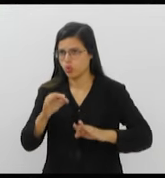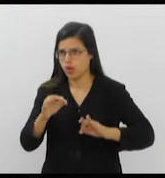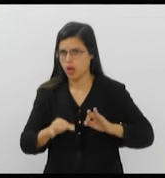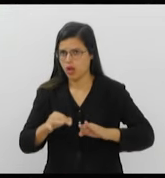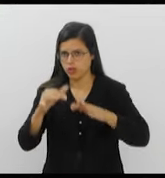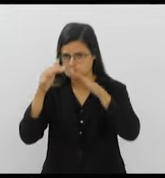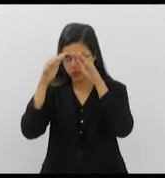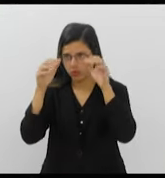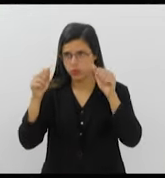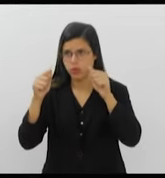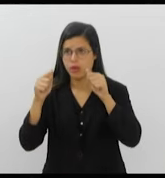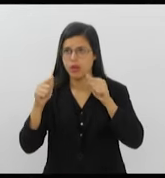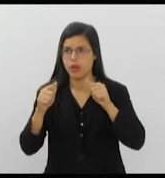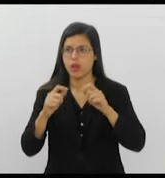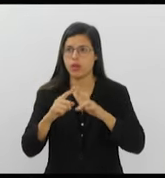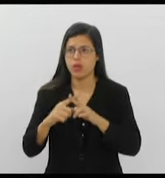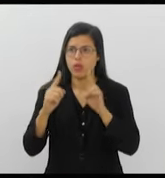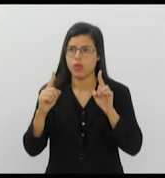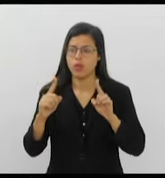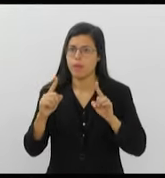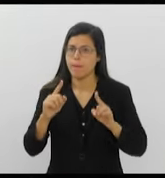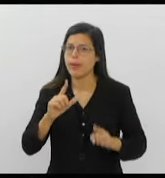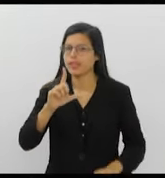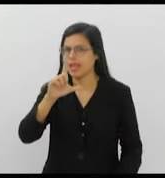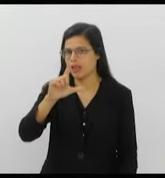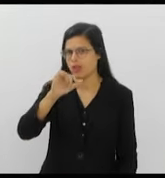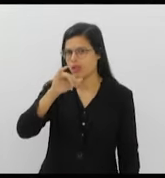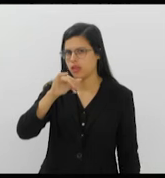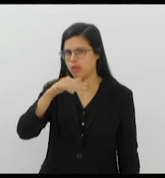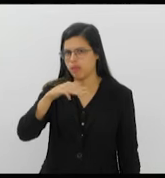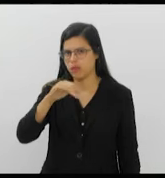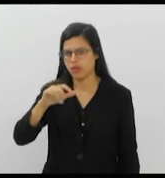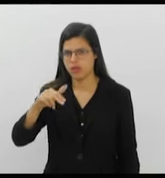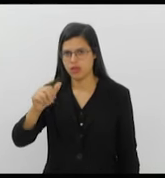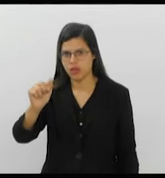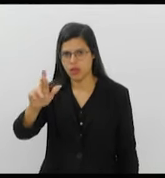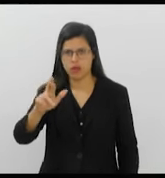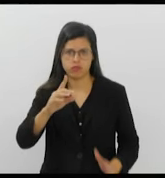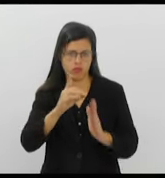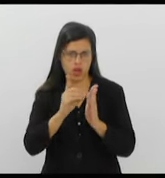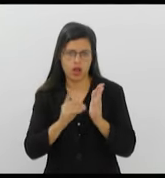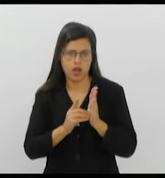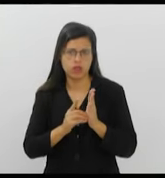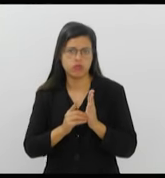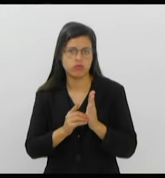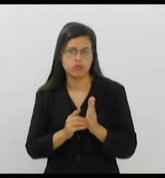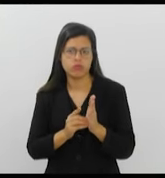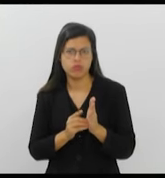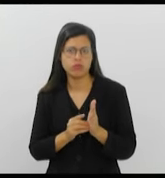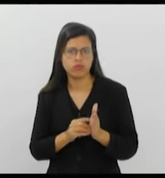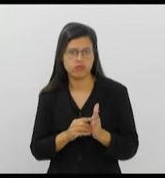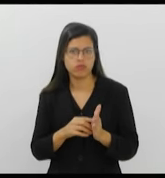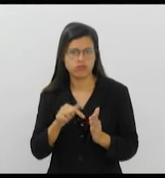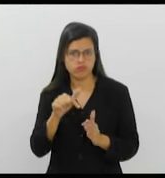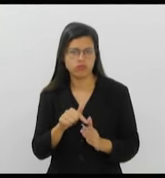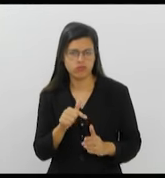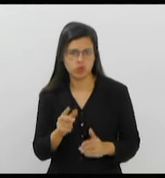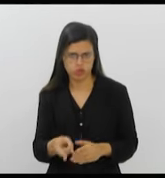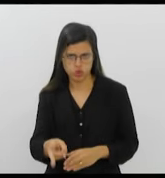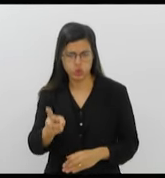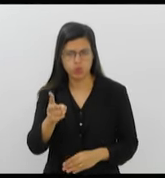pelo pleno, mas a liminar está de pé, o decreto está de pé. Aí vem o governador,